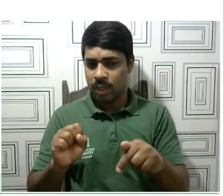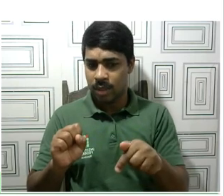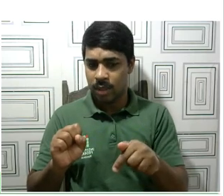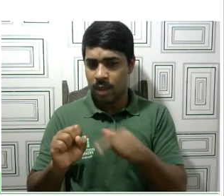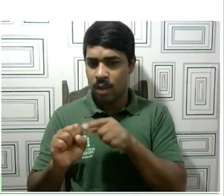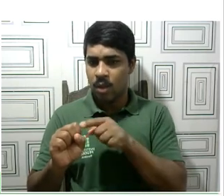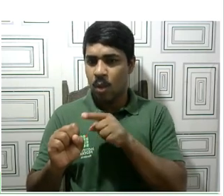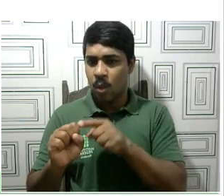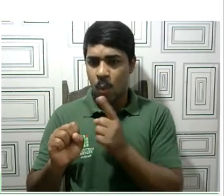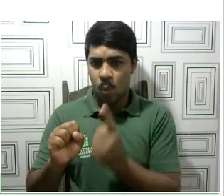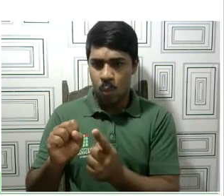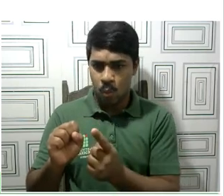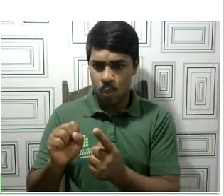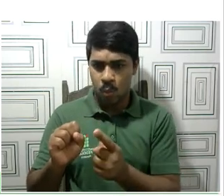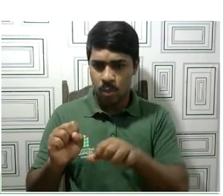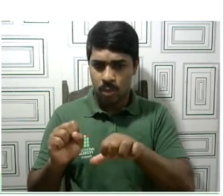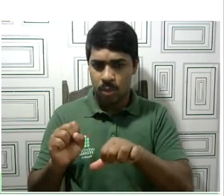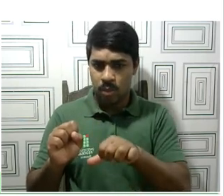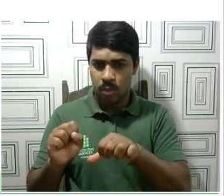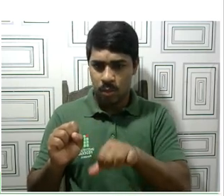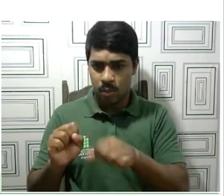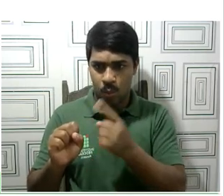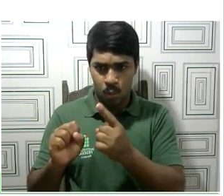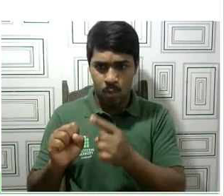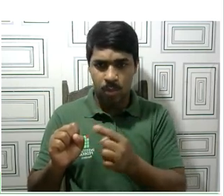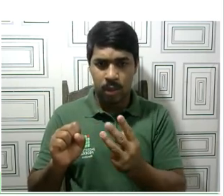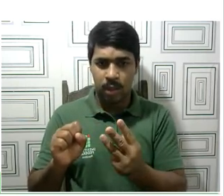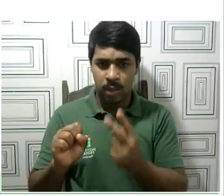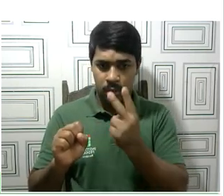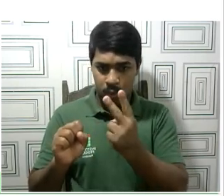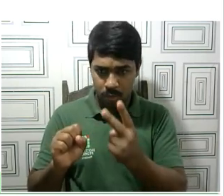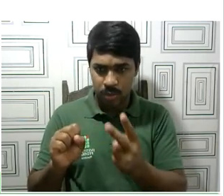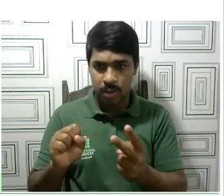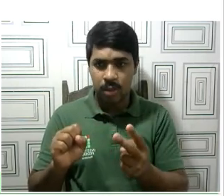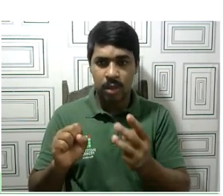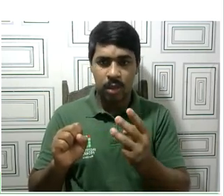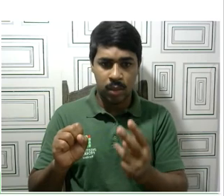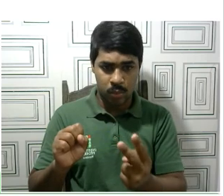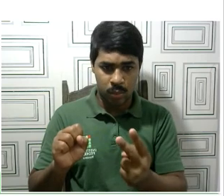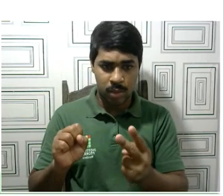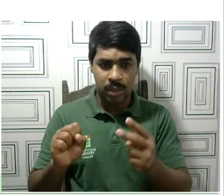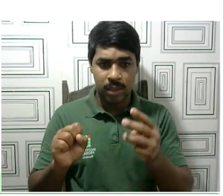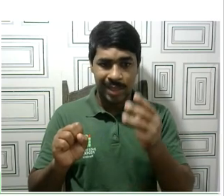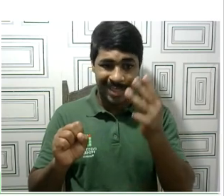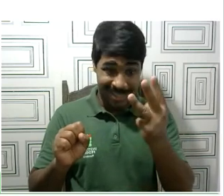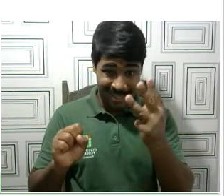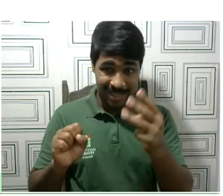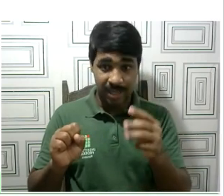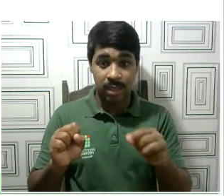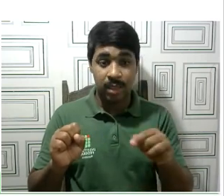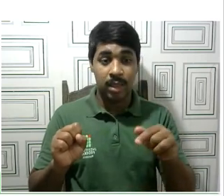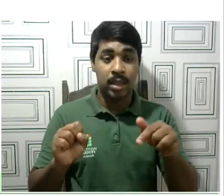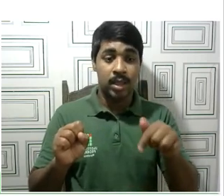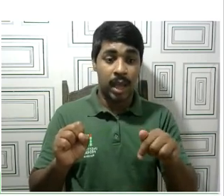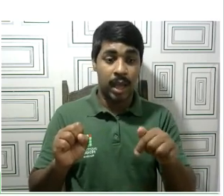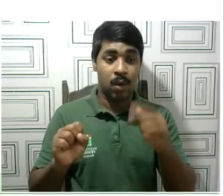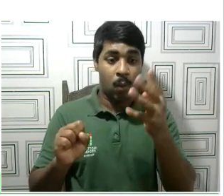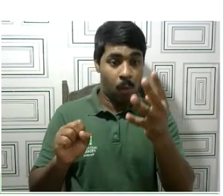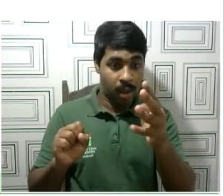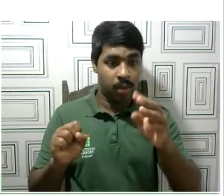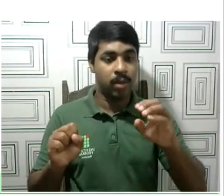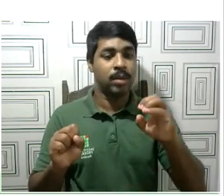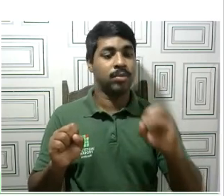então 1, 2, 3, 4. 9 menos 4, 5. Então vai ter 5, 0. 1, 2, 3, 4, 5. Vai ficar